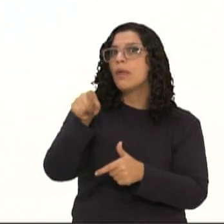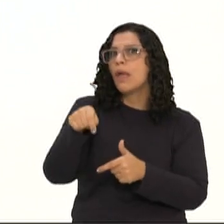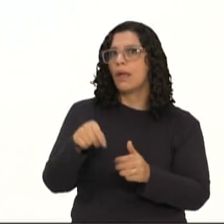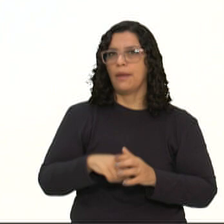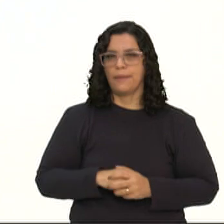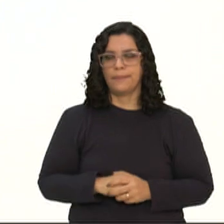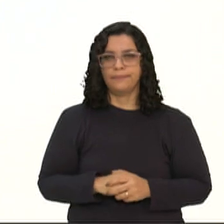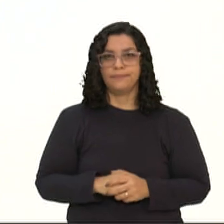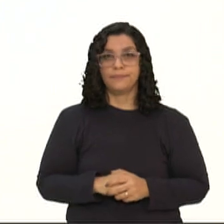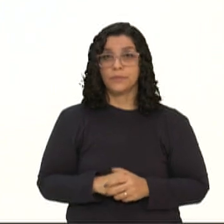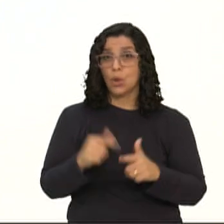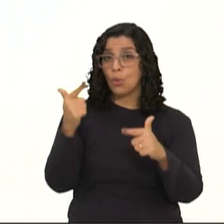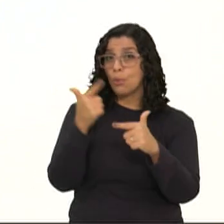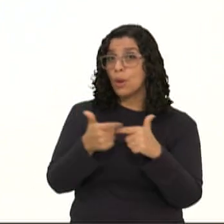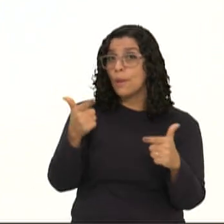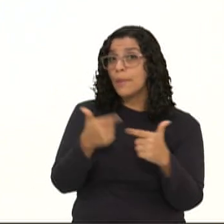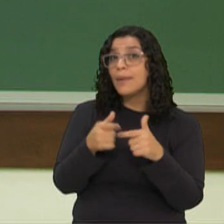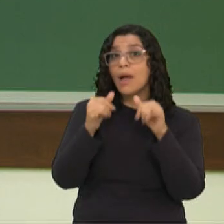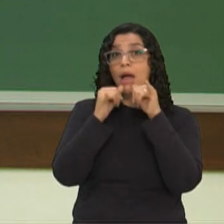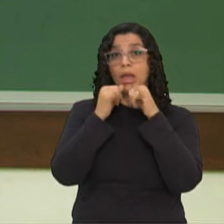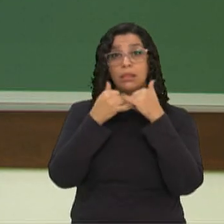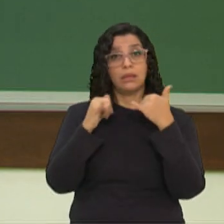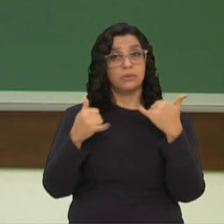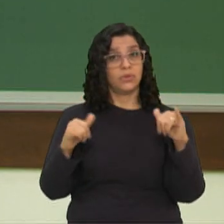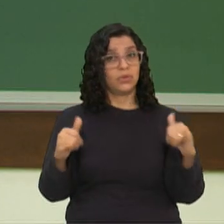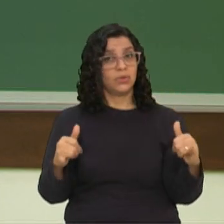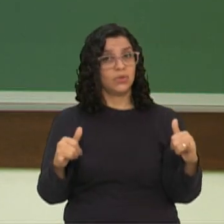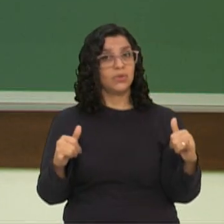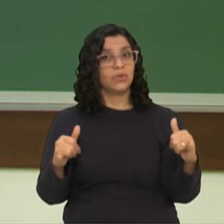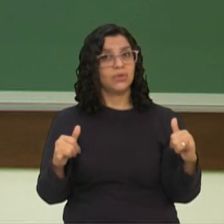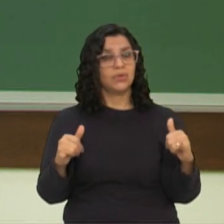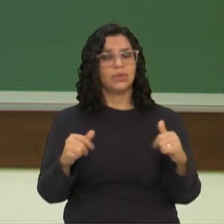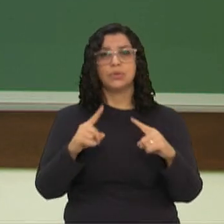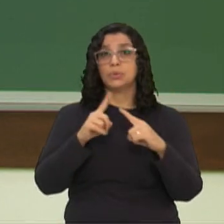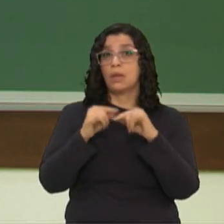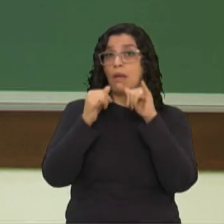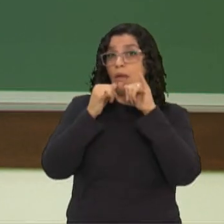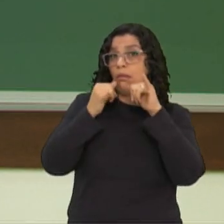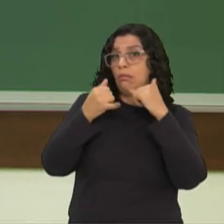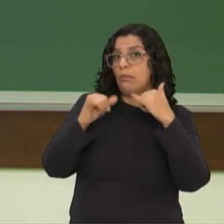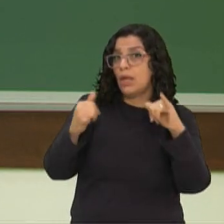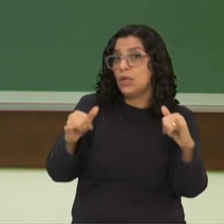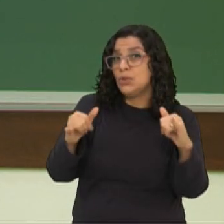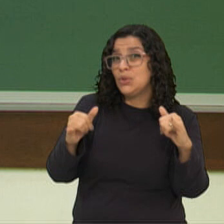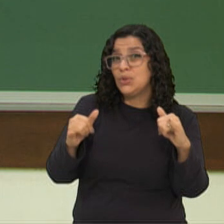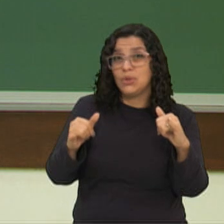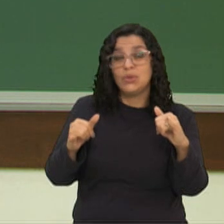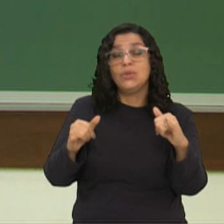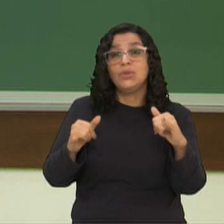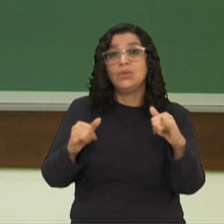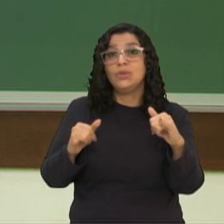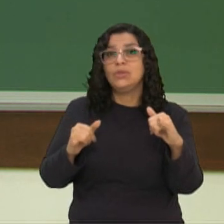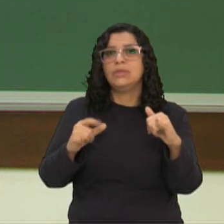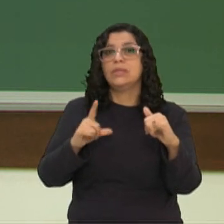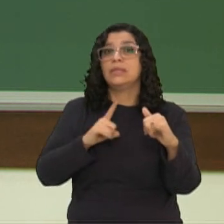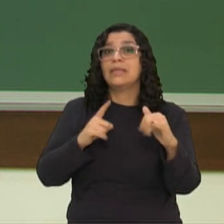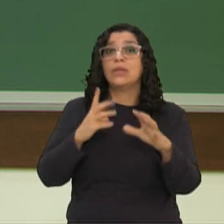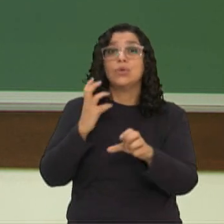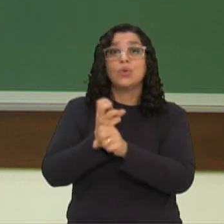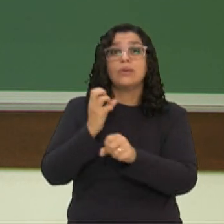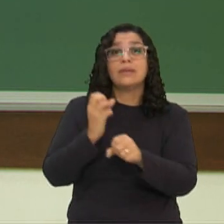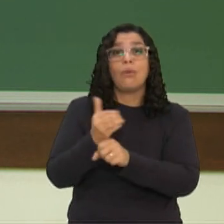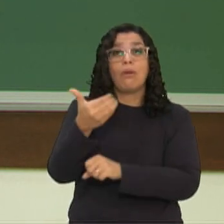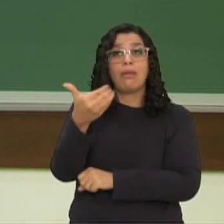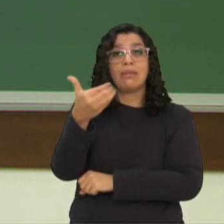si, é a questão da corrente elétrica. Essa corrente elétrica, ela atinge geralmente 10